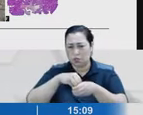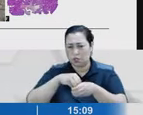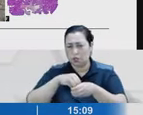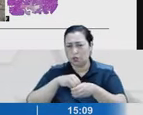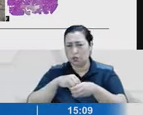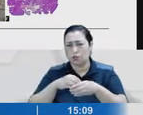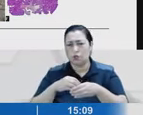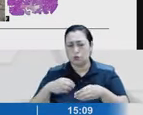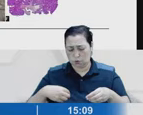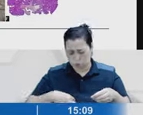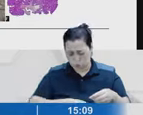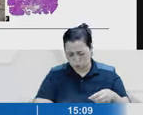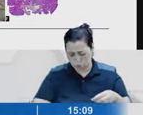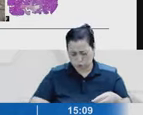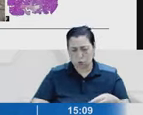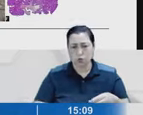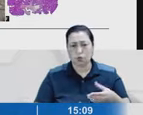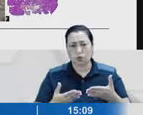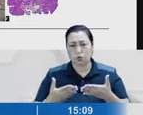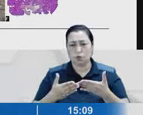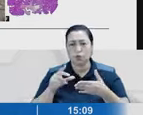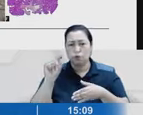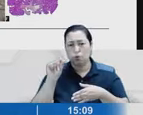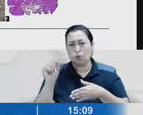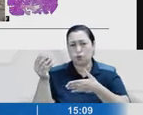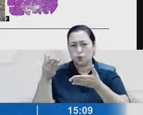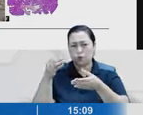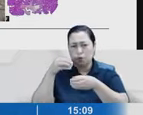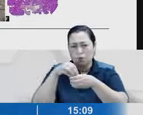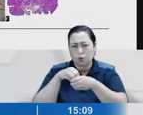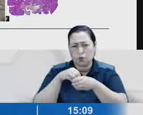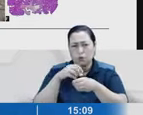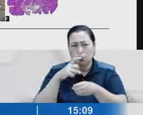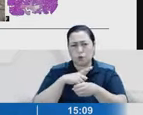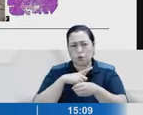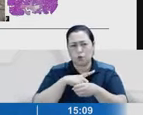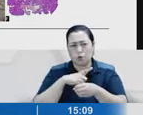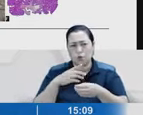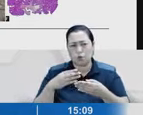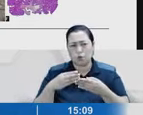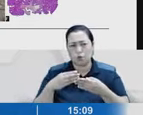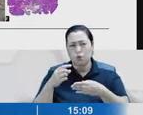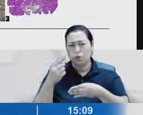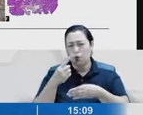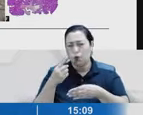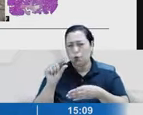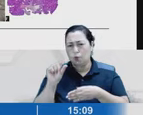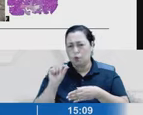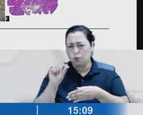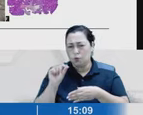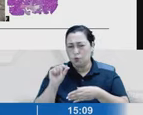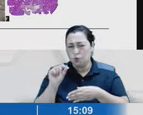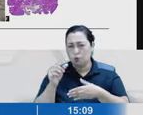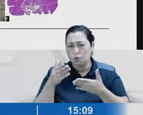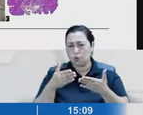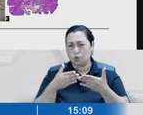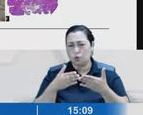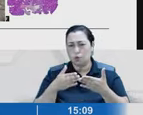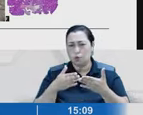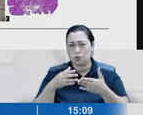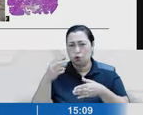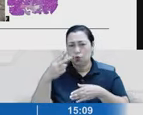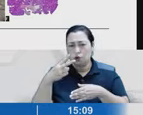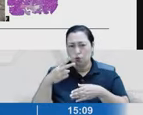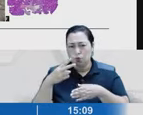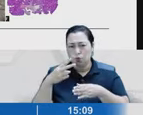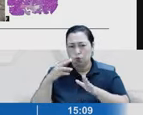do intestino, e ele veio um pouquinho para dentro, a gente tem um milímetro só de invasão da segunda